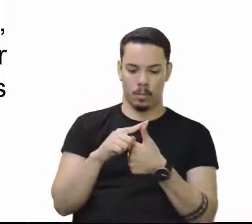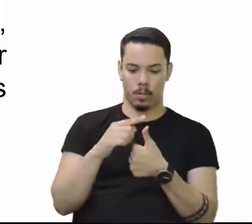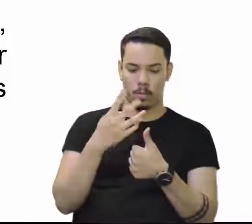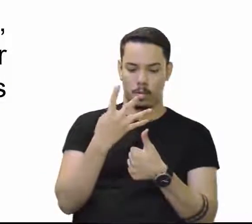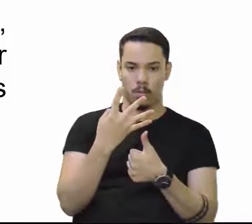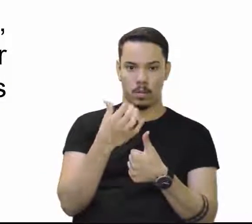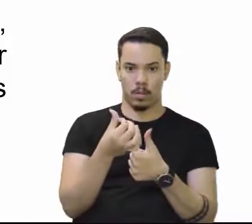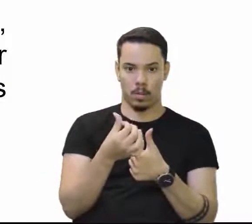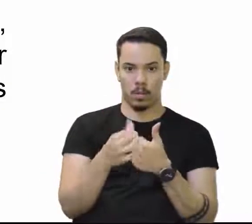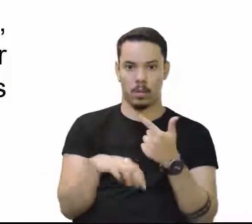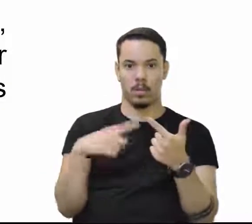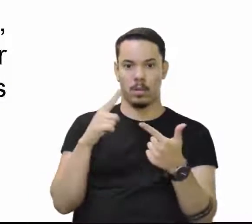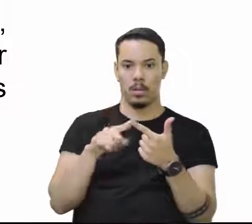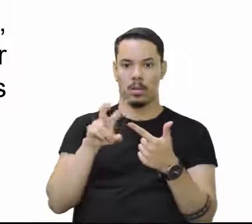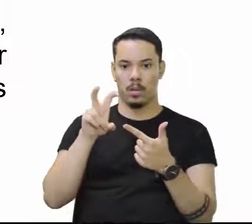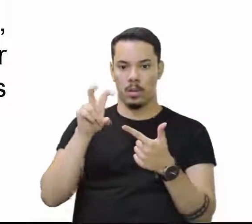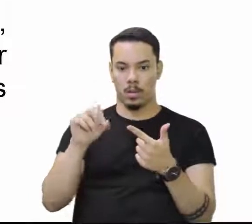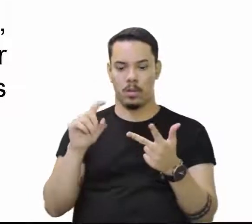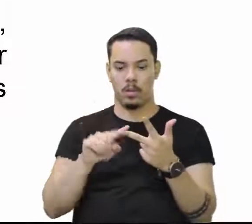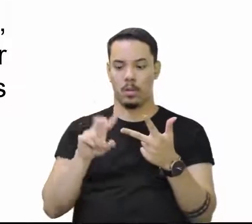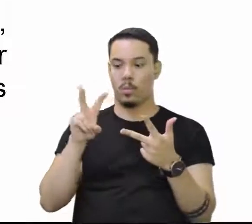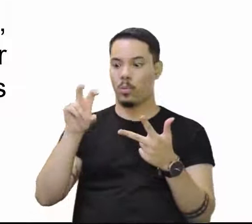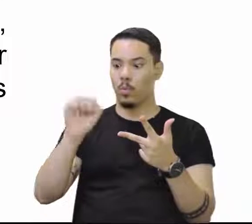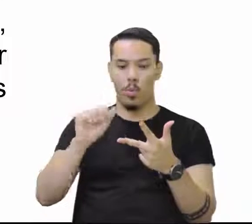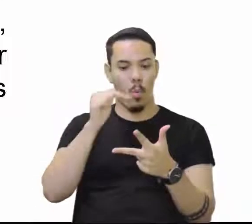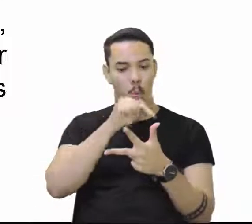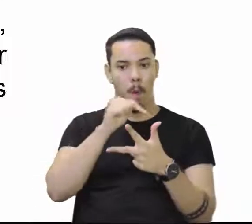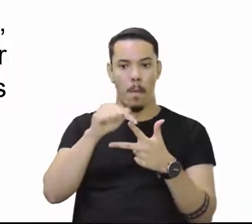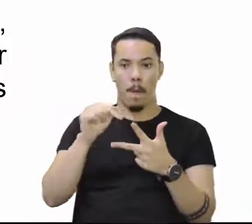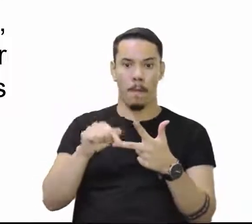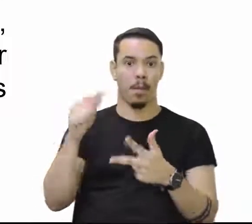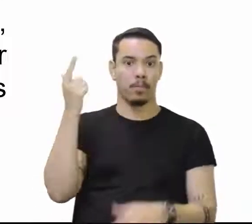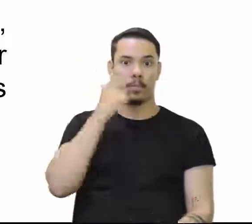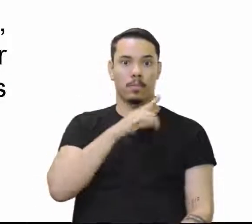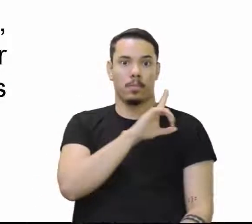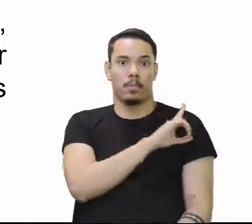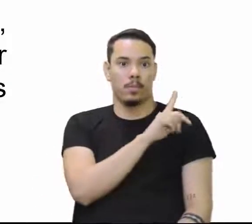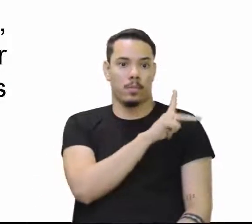ou seja, 3 mandatos de deputado federal Aloysio Ferreira teve.